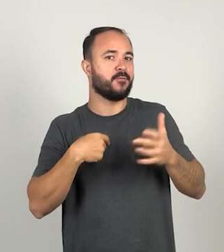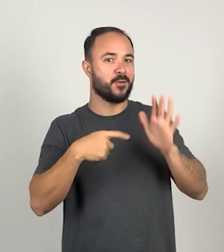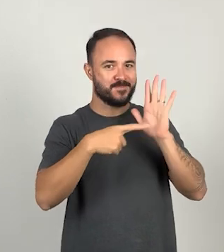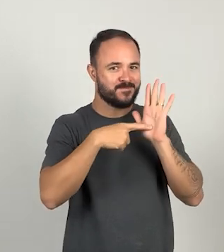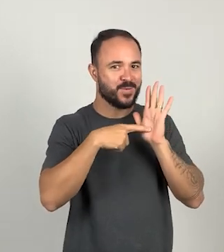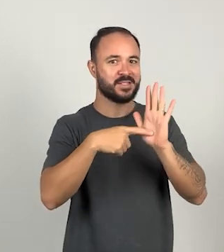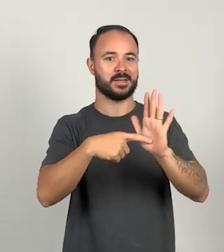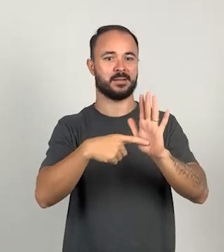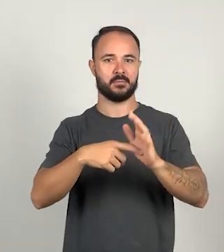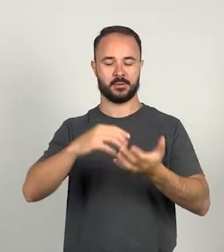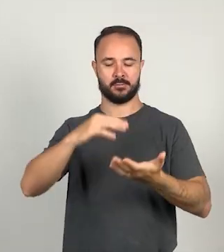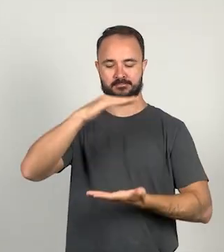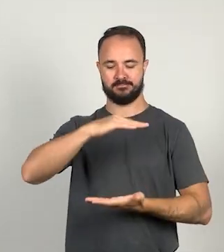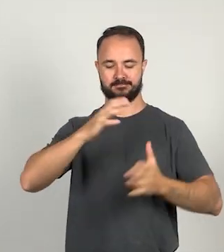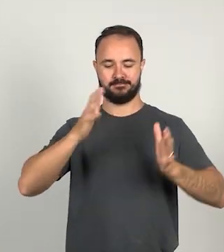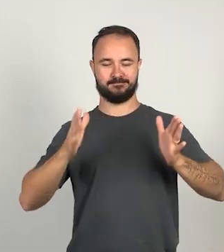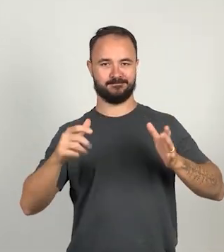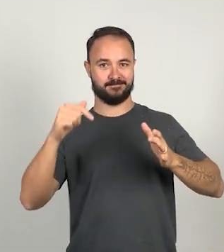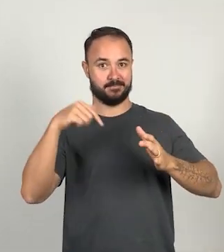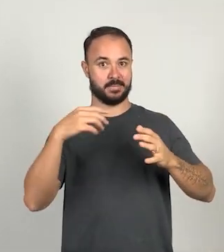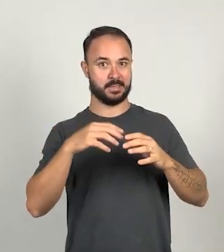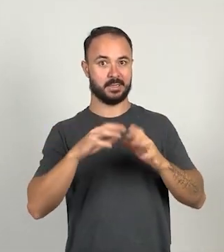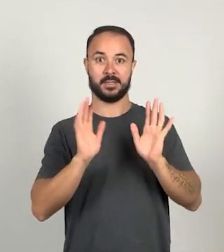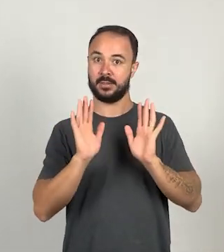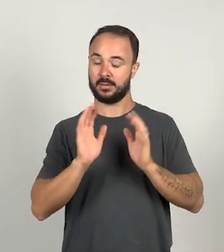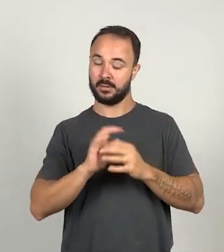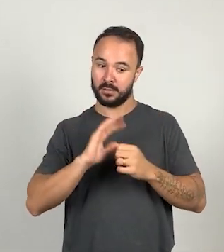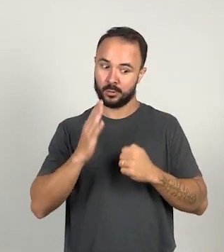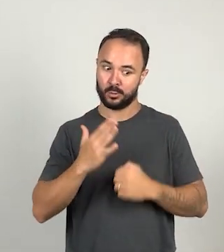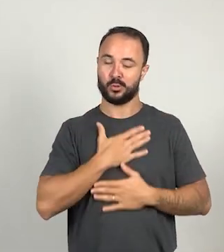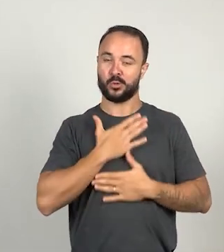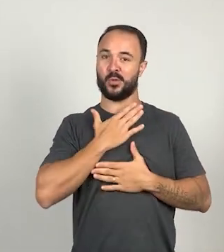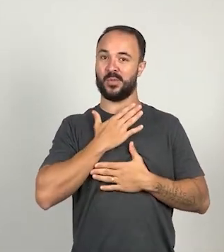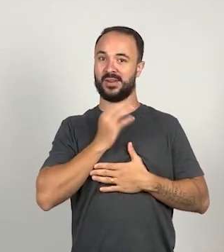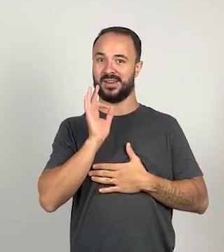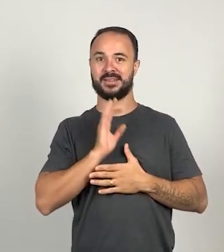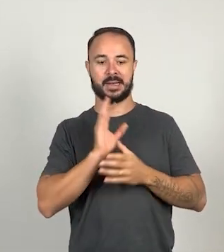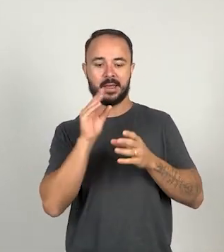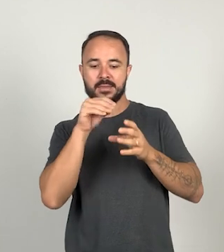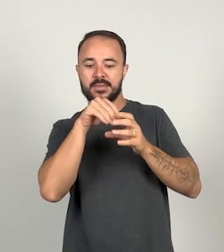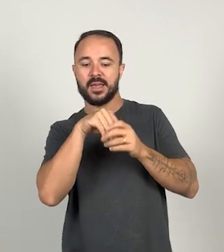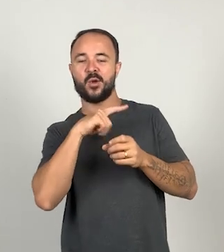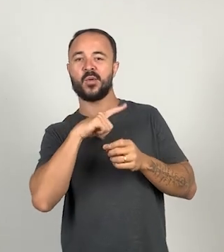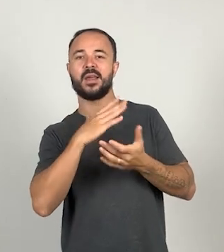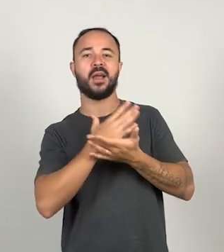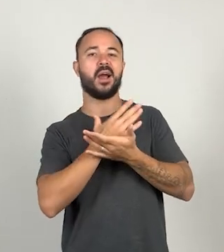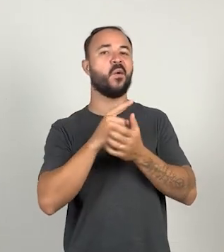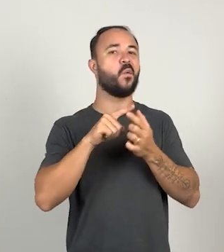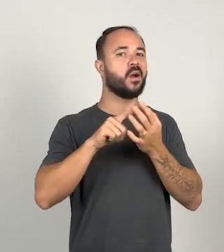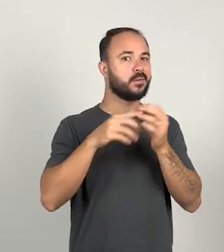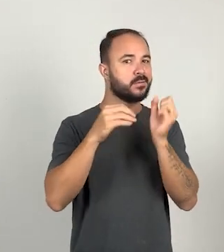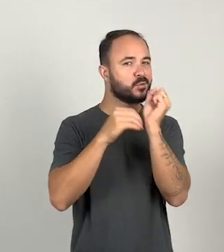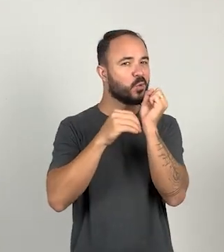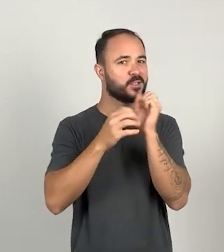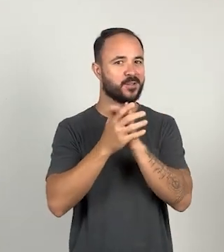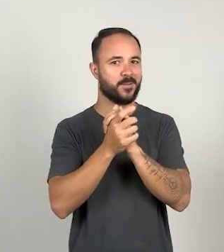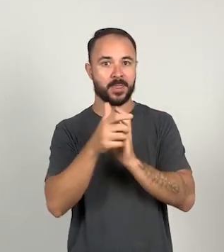caixa surpresa com alguns objetos aqui dentro. Eu quero que você aí em